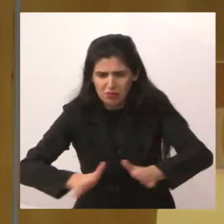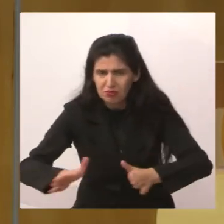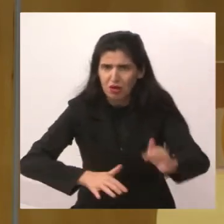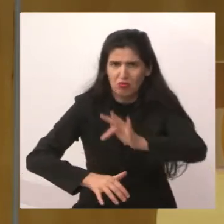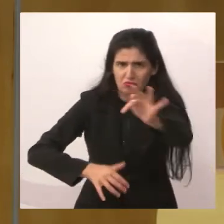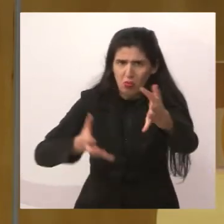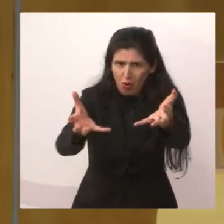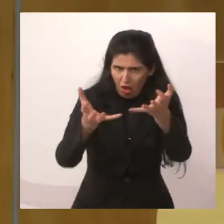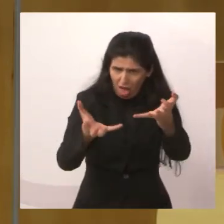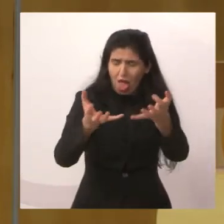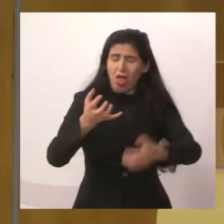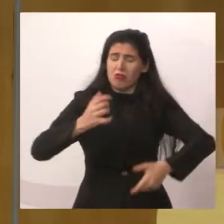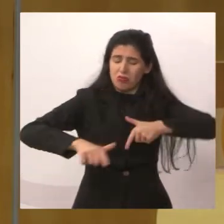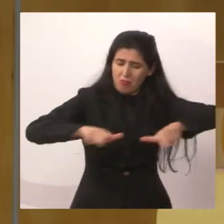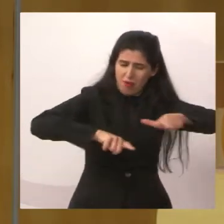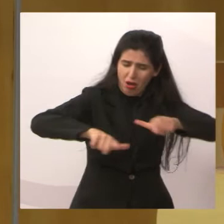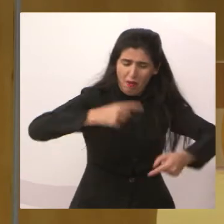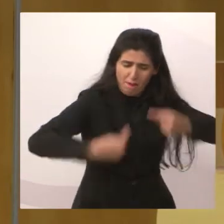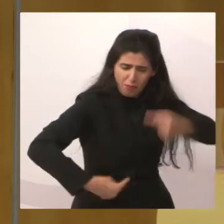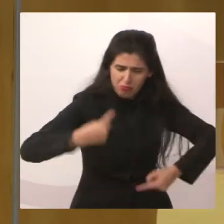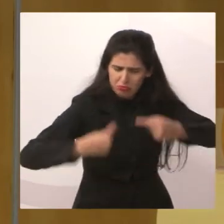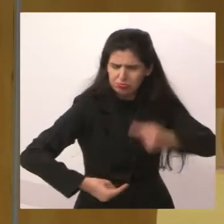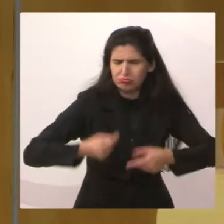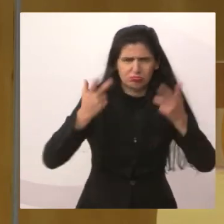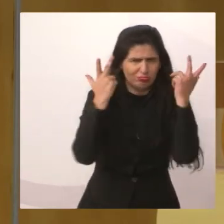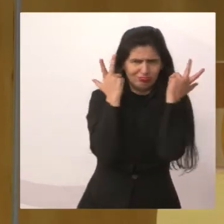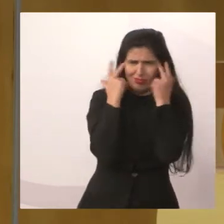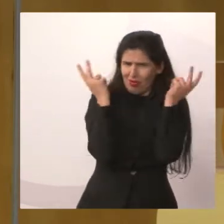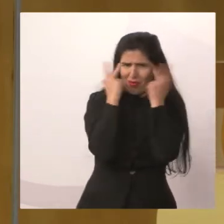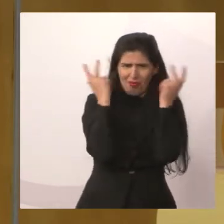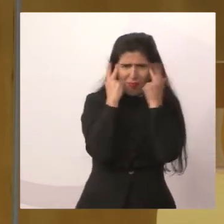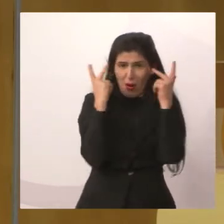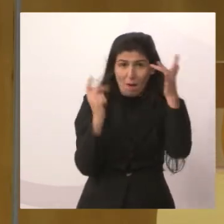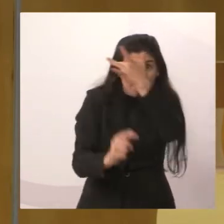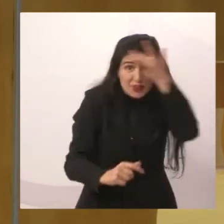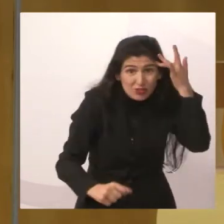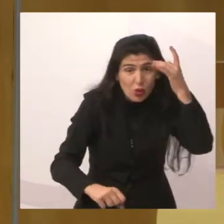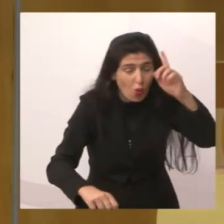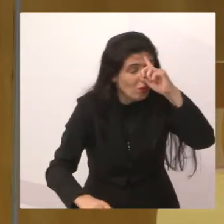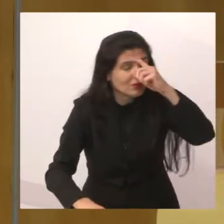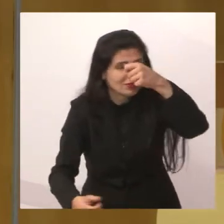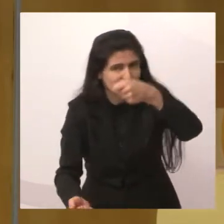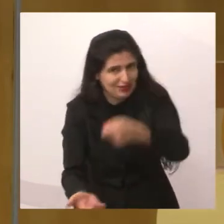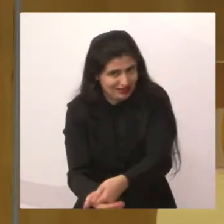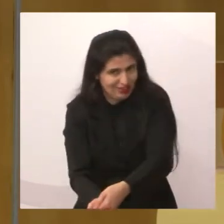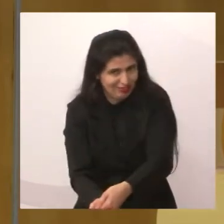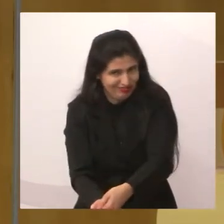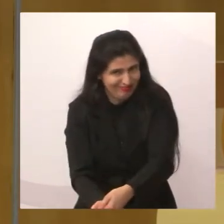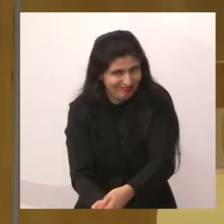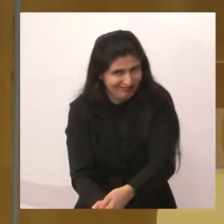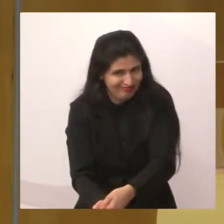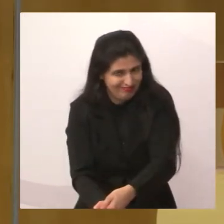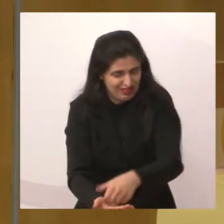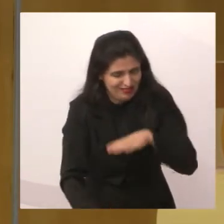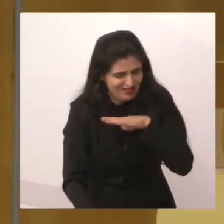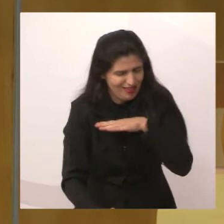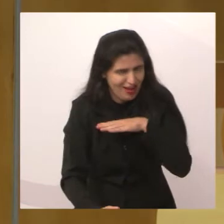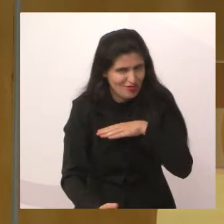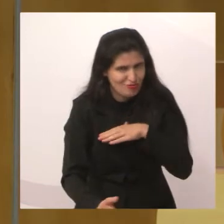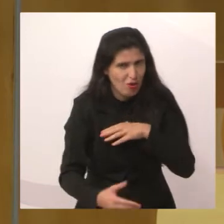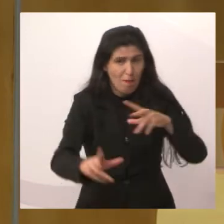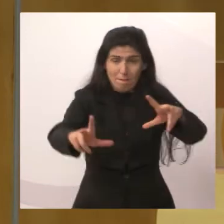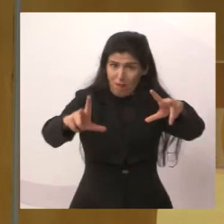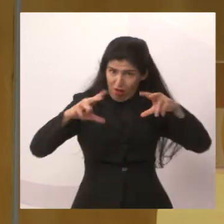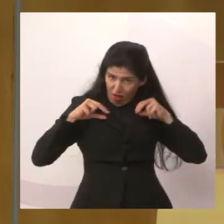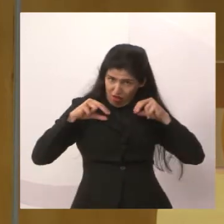no ano que vem tenham candidatos que estejam à altura do que merece a nossa cidade. E por fim, eu